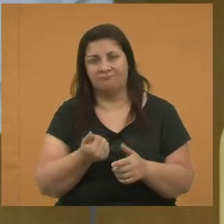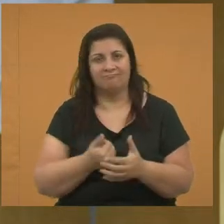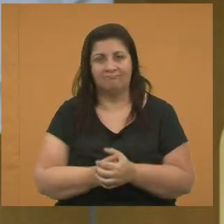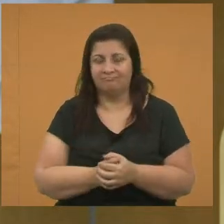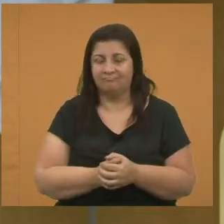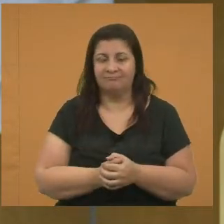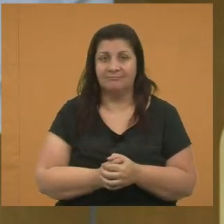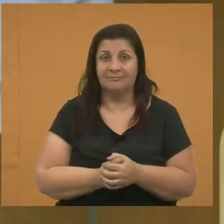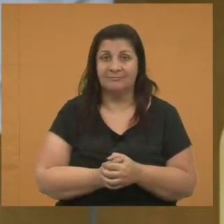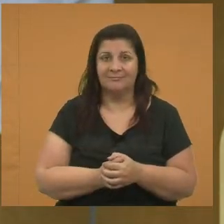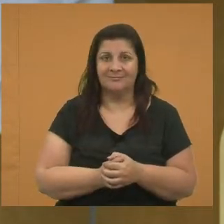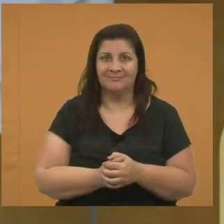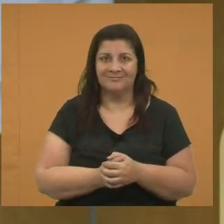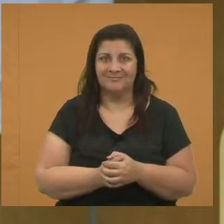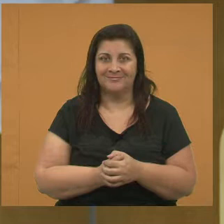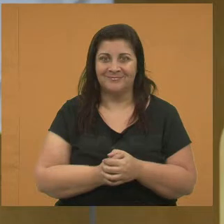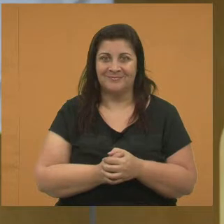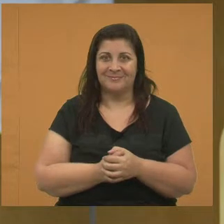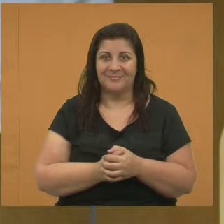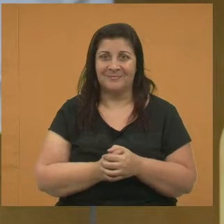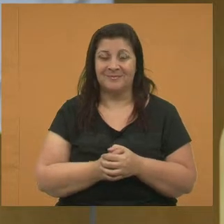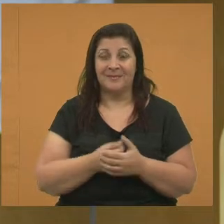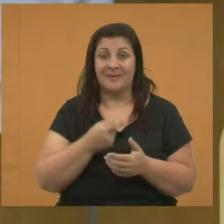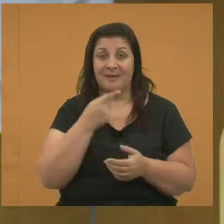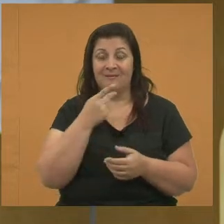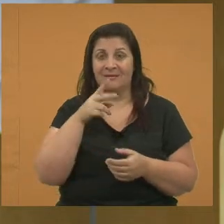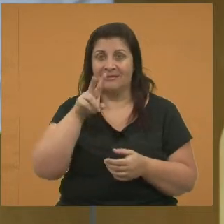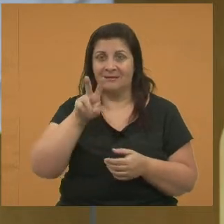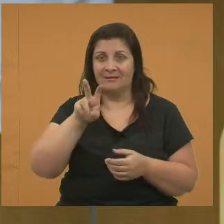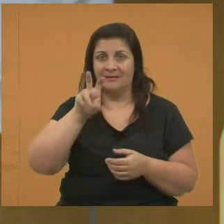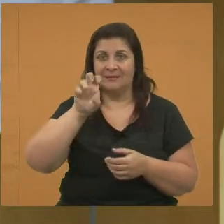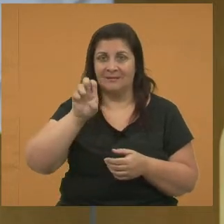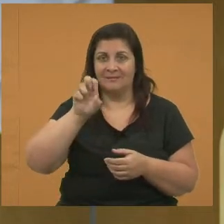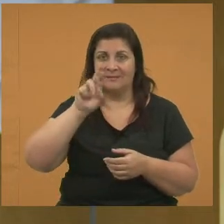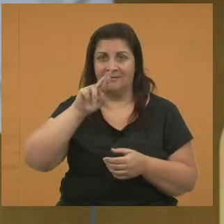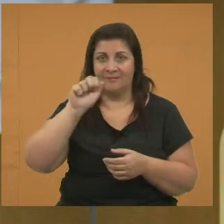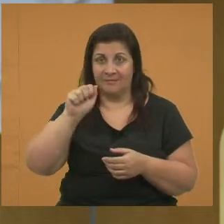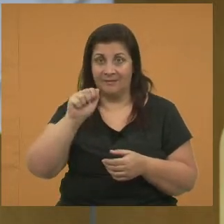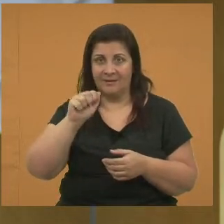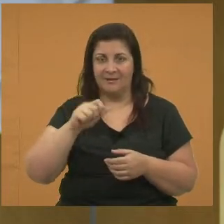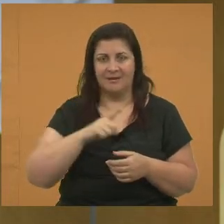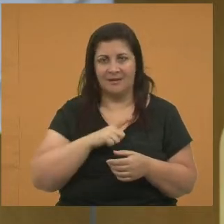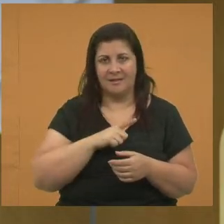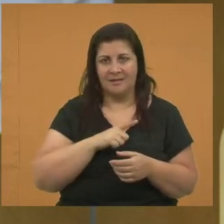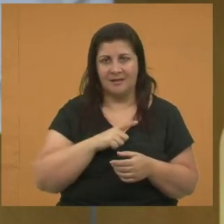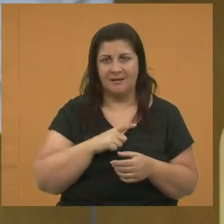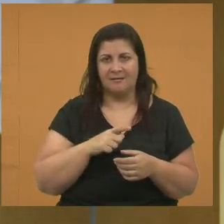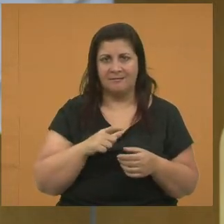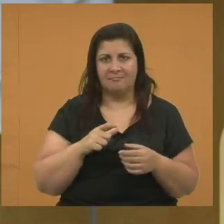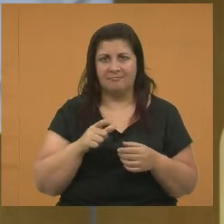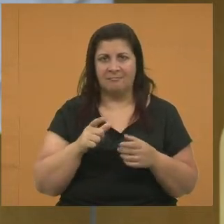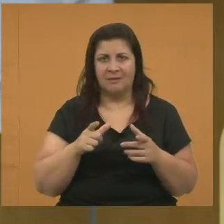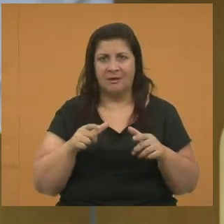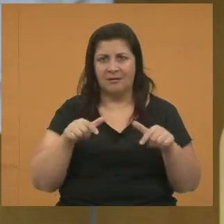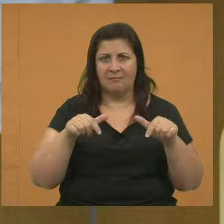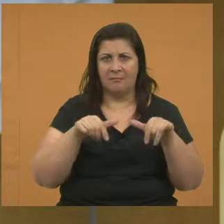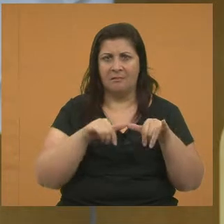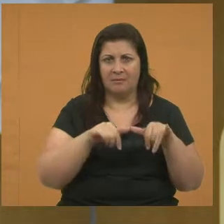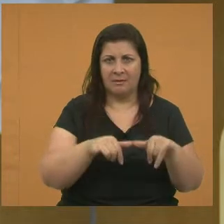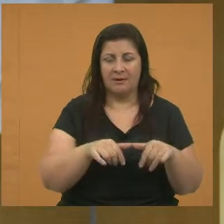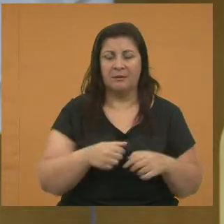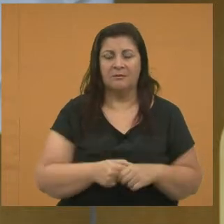aqui vou falar um pouco sobre a Vera também, que tem um comércio no meu bairro. Quantas madrugadas, né, que levanta